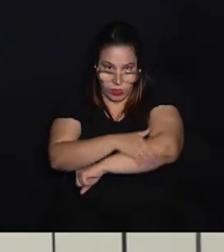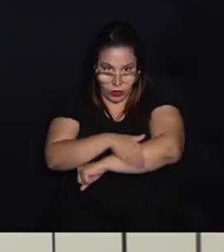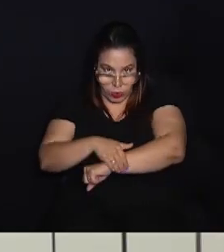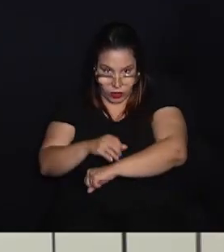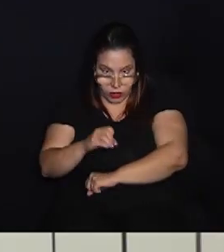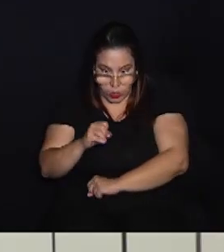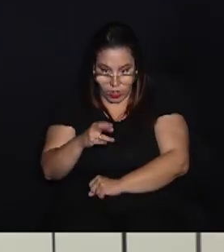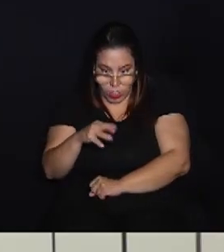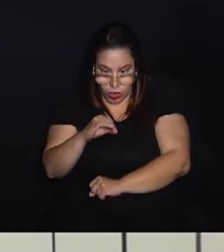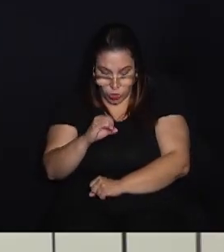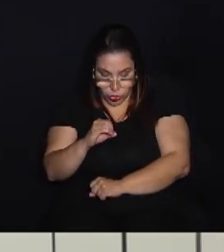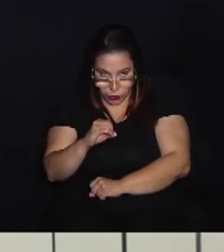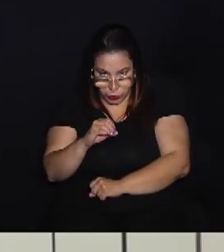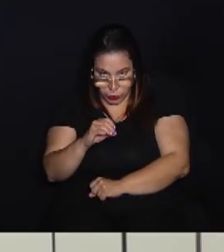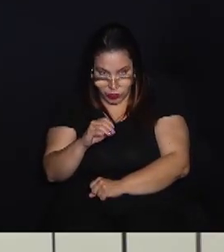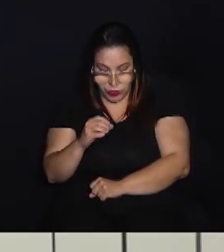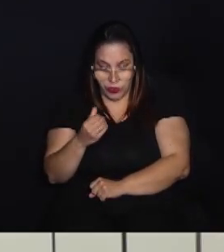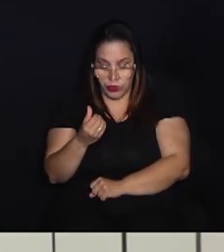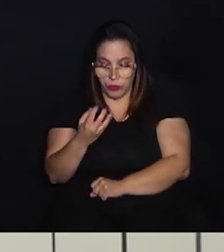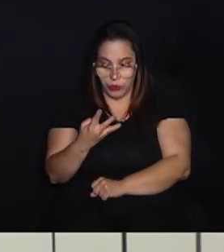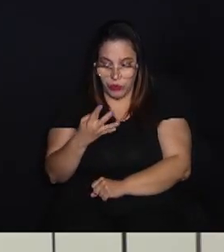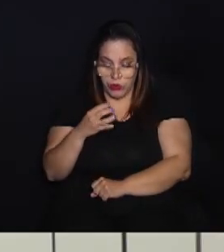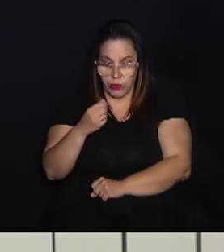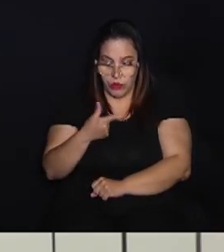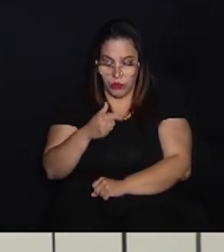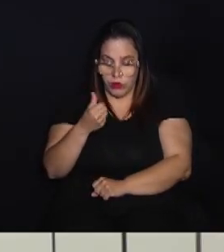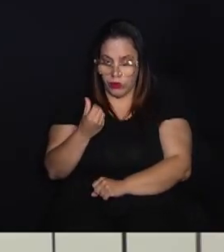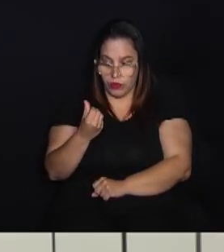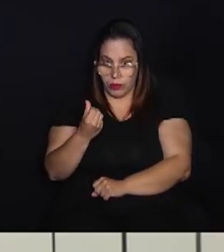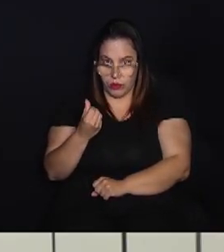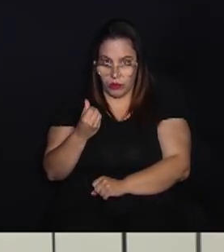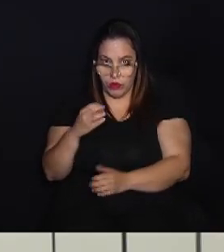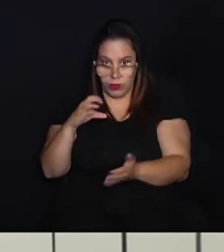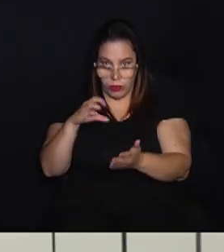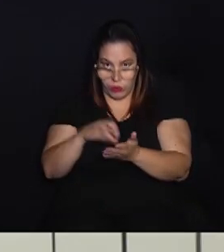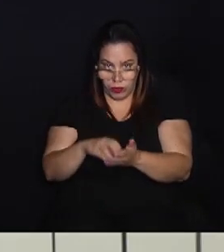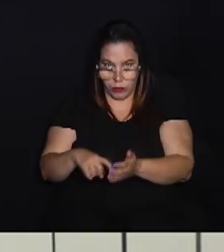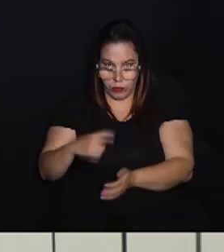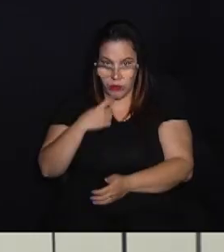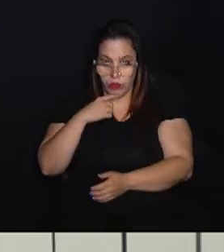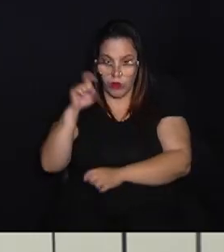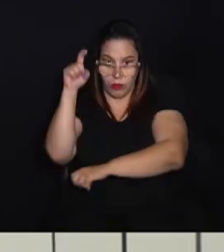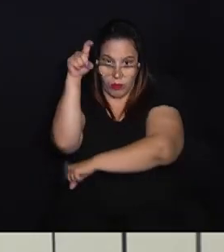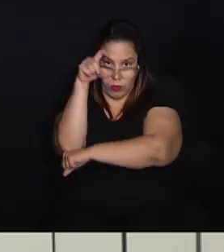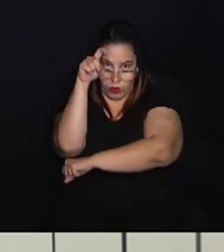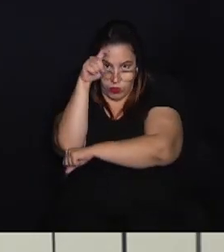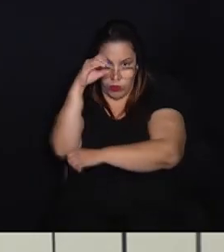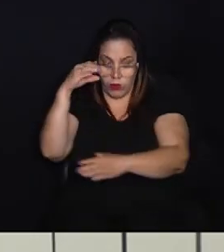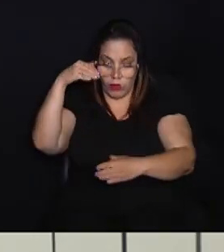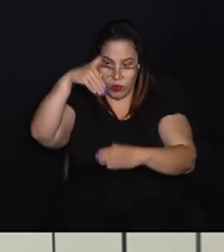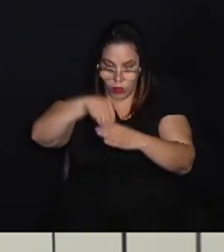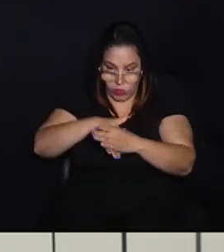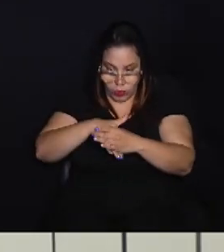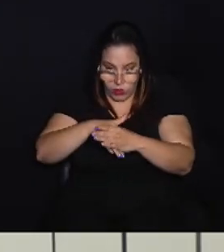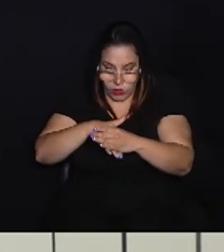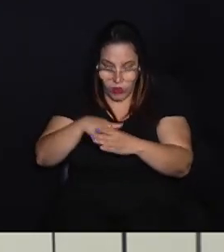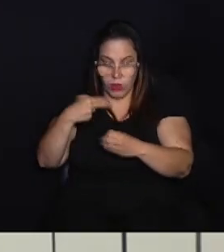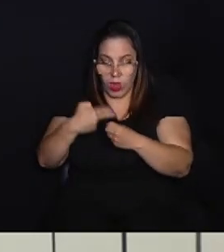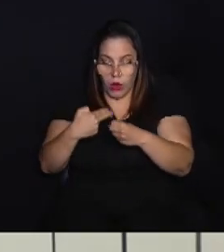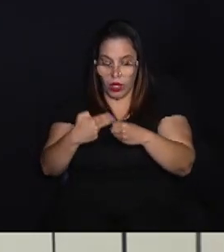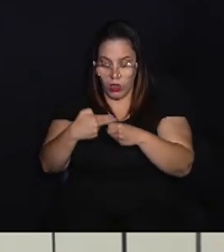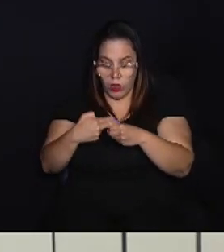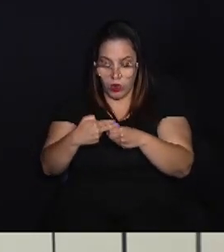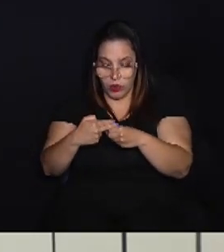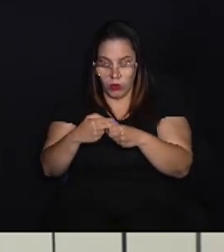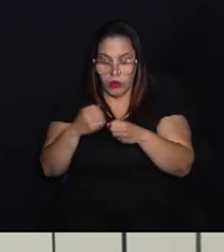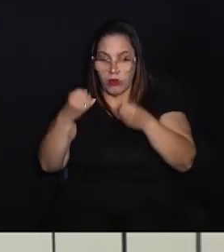Sérgio Buarque de Holanda, número 421, na cidade universitária, em Barão Geraldo, ou seja, dentro da Unicamp. Para